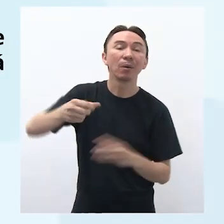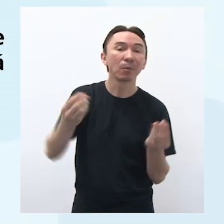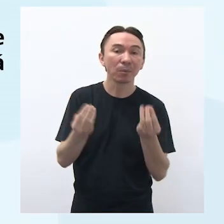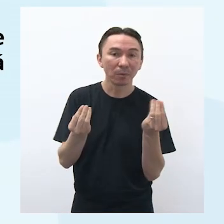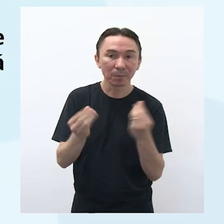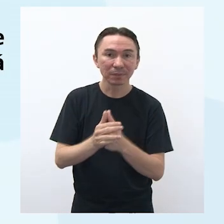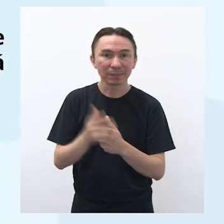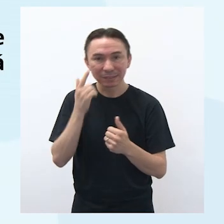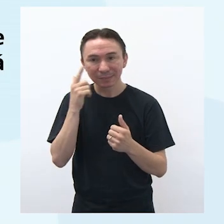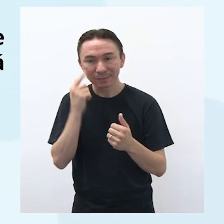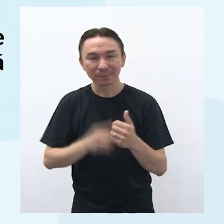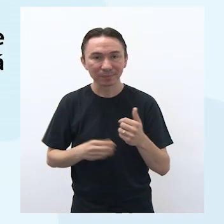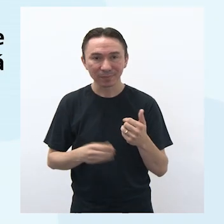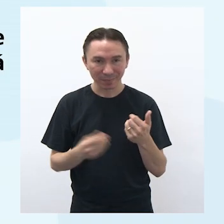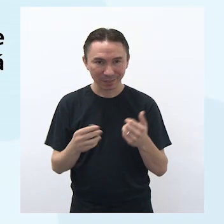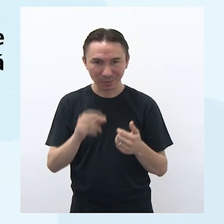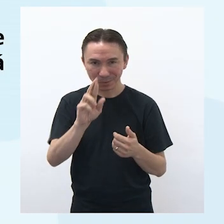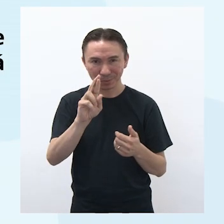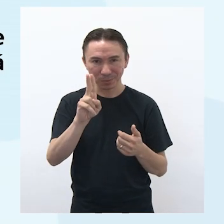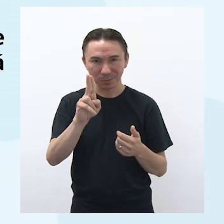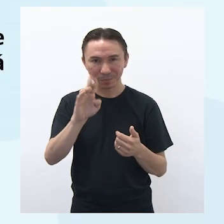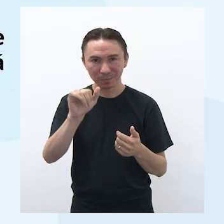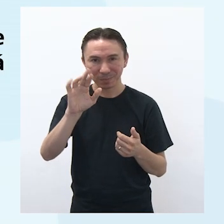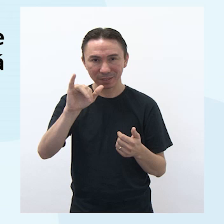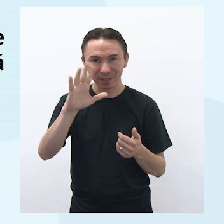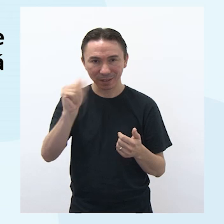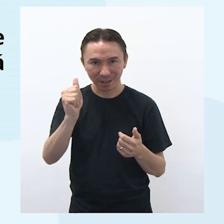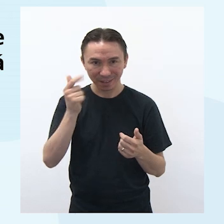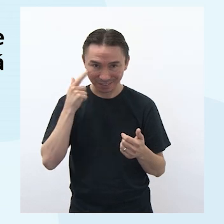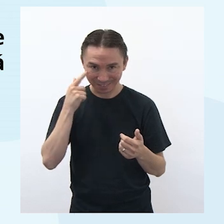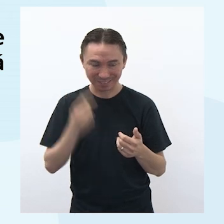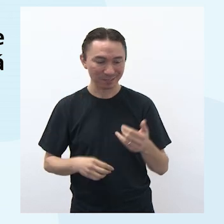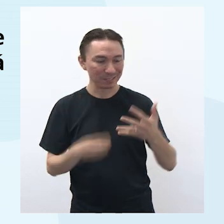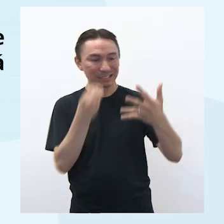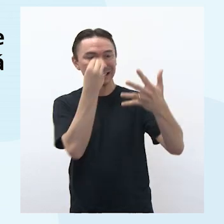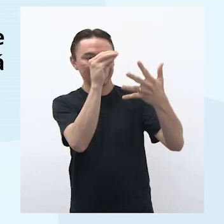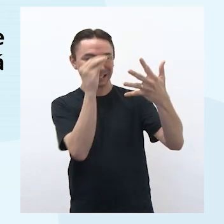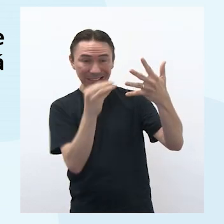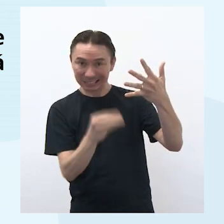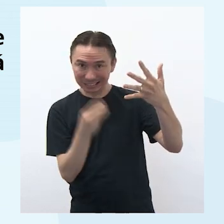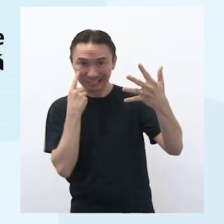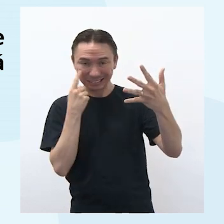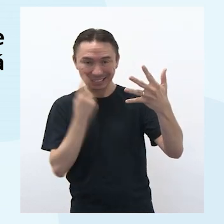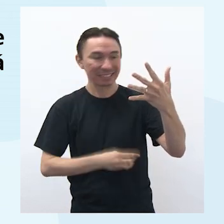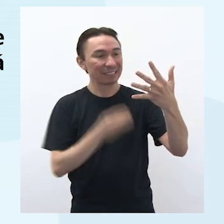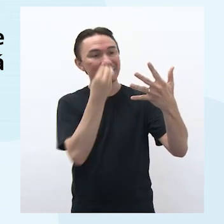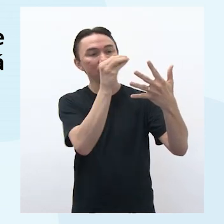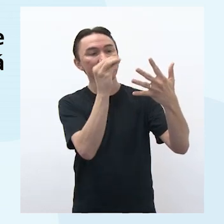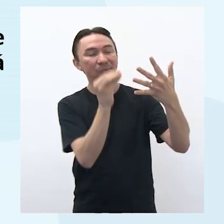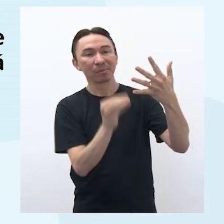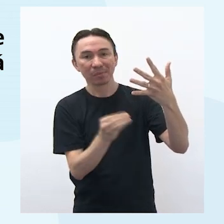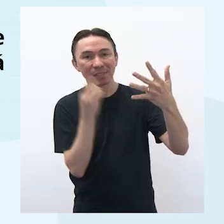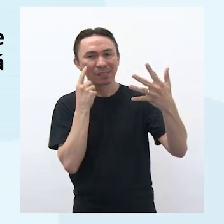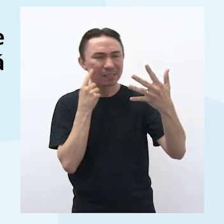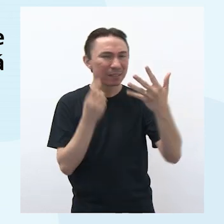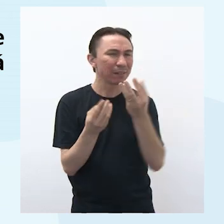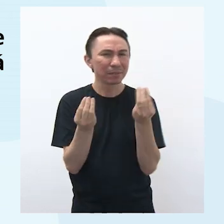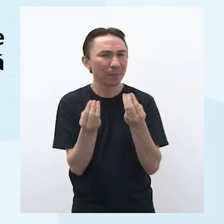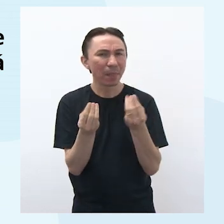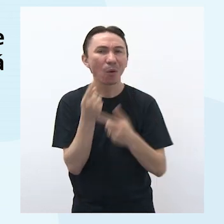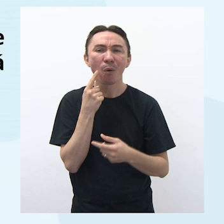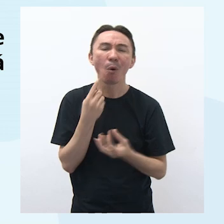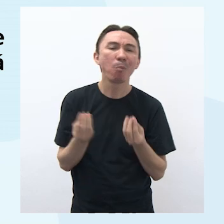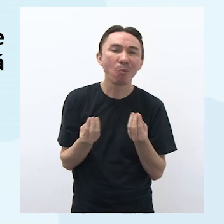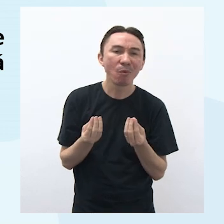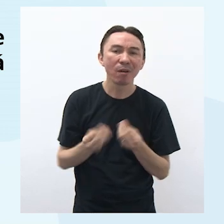do preenchimento dos estudantes de vocês, que foi realizado o primeiro preenchimento das rubricas,